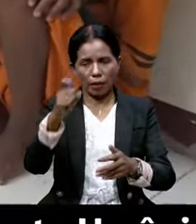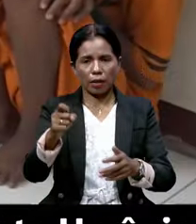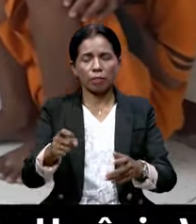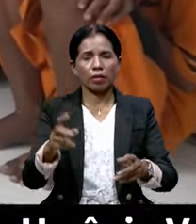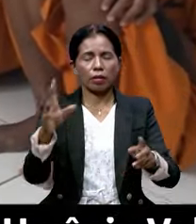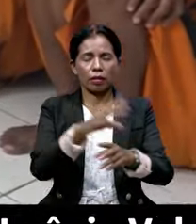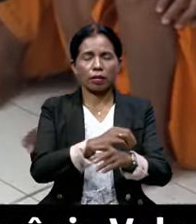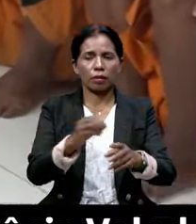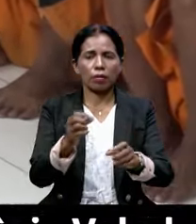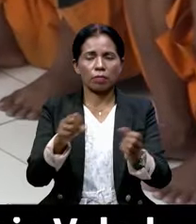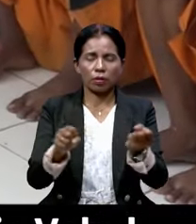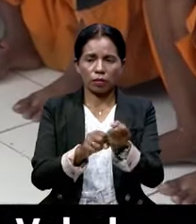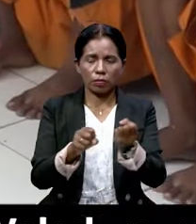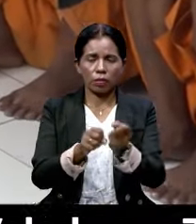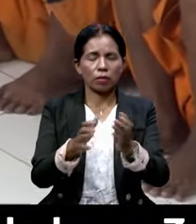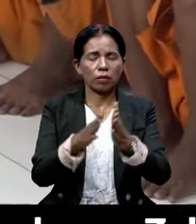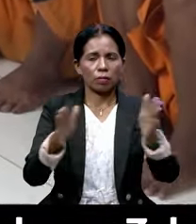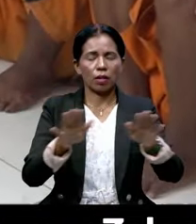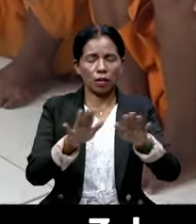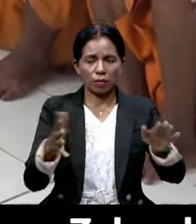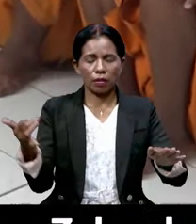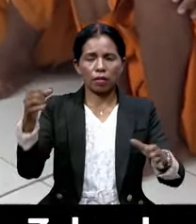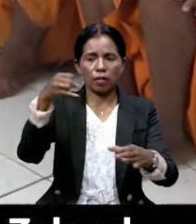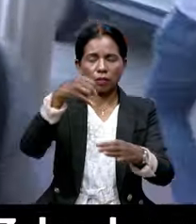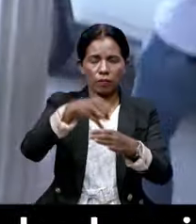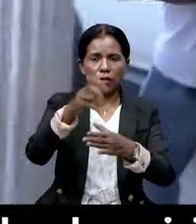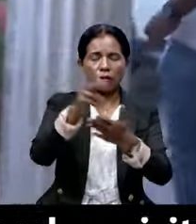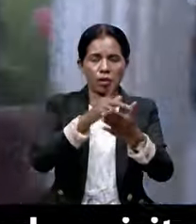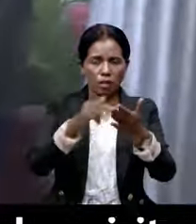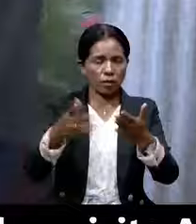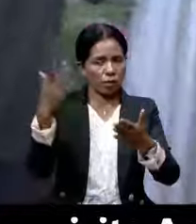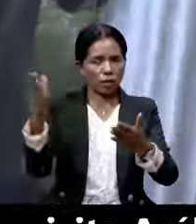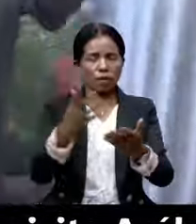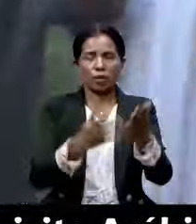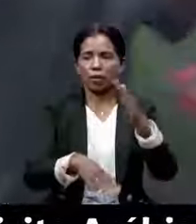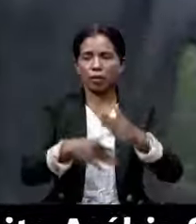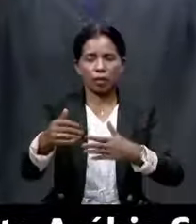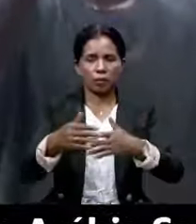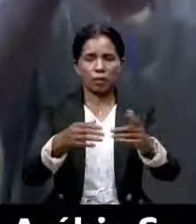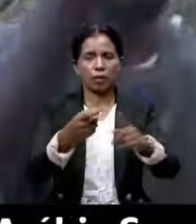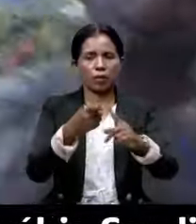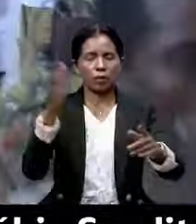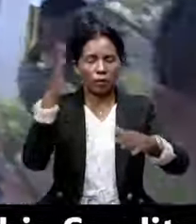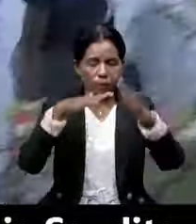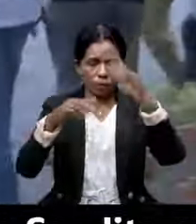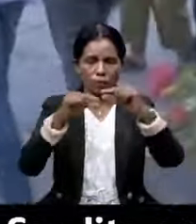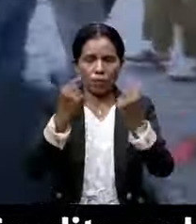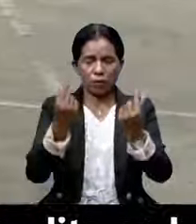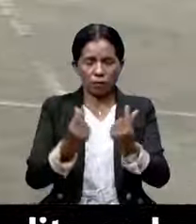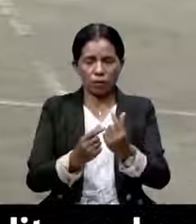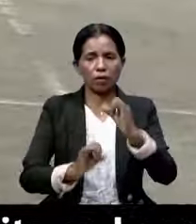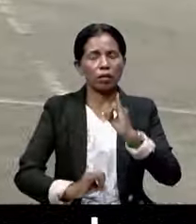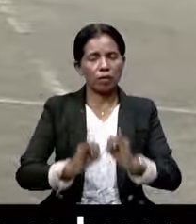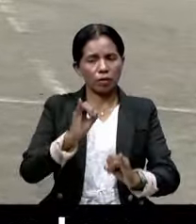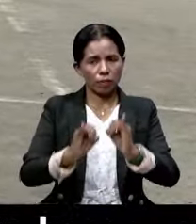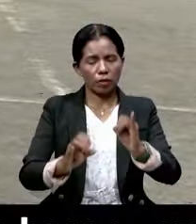oi-oin, nebe ma contribui makas. Labarek sira envolve ia crime refere, nebe da labarak mai husi problema grupo, indivíduo,